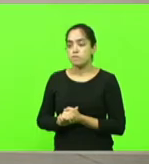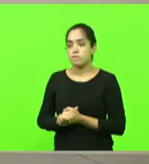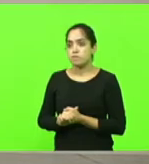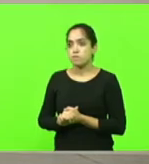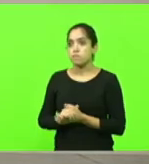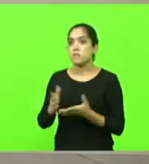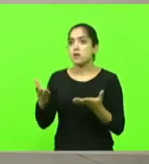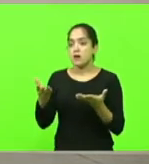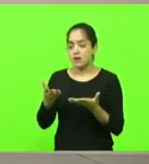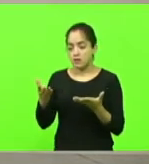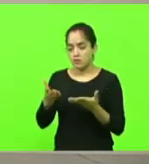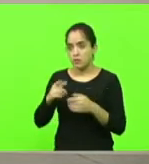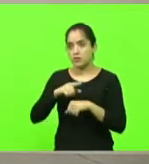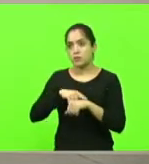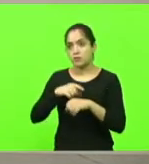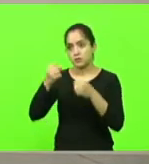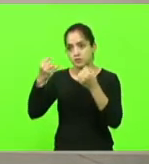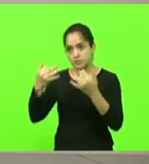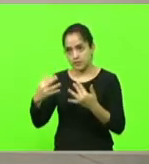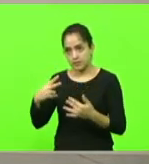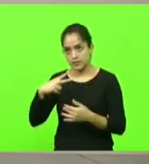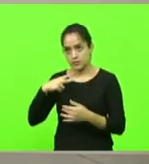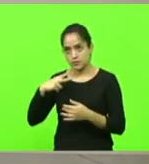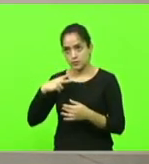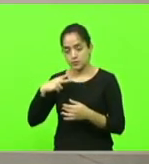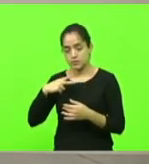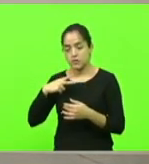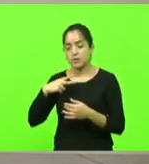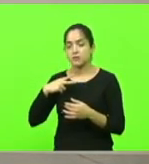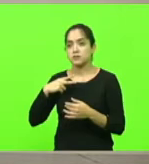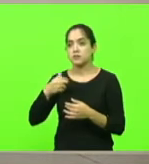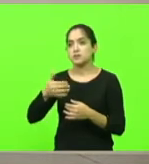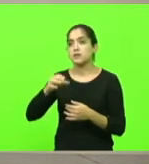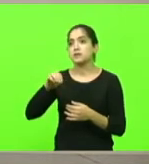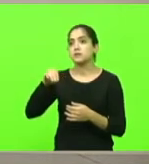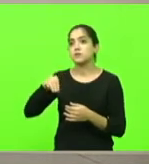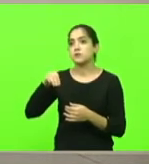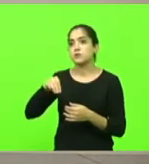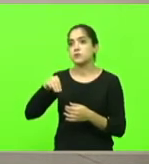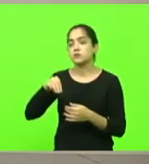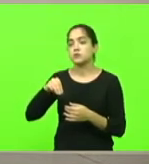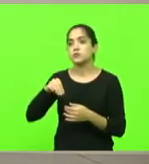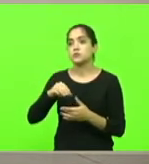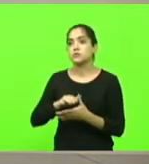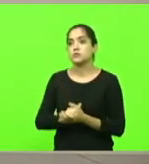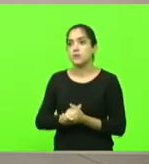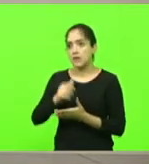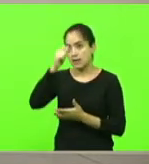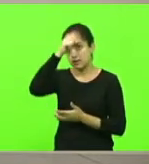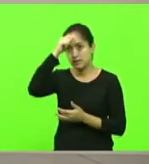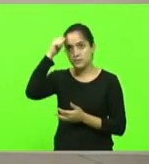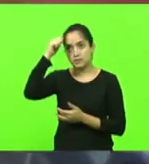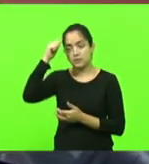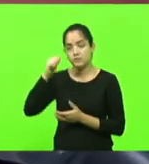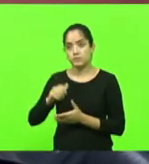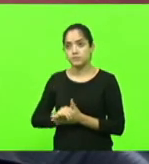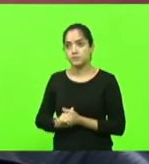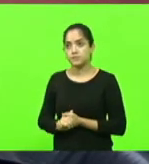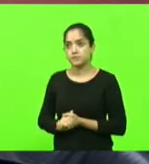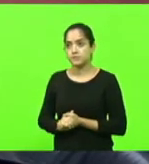Agora sim, explicações pessoais, pelo tempo de até 10 minutos, fará uso da palavra o deputado Adrianinho.